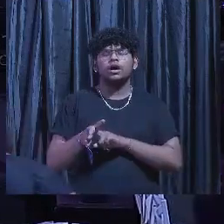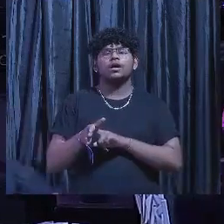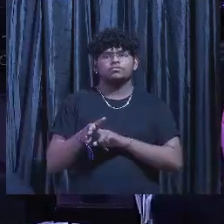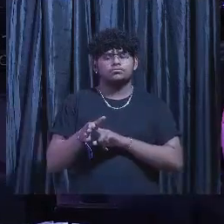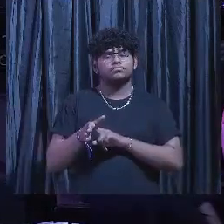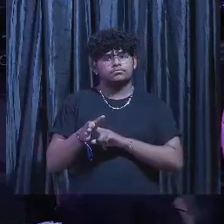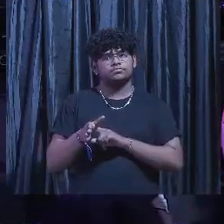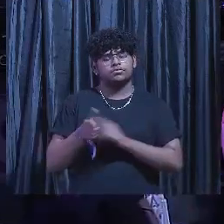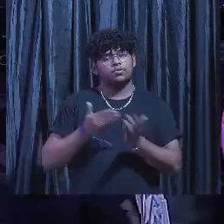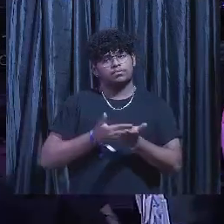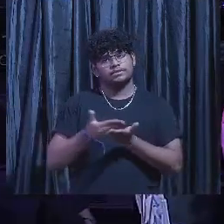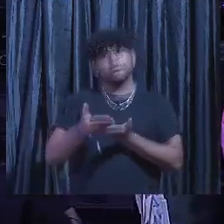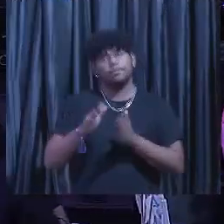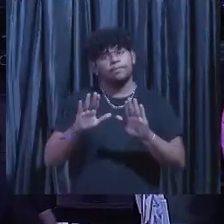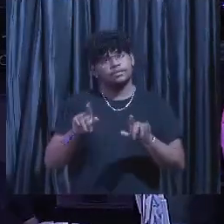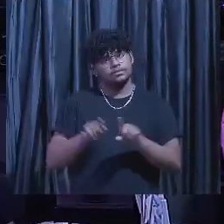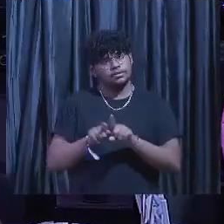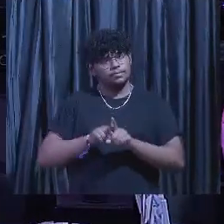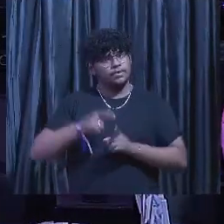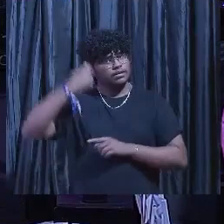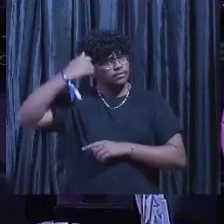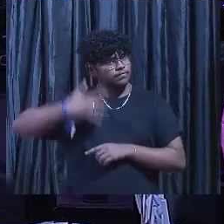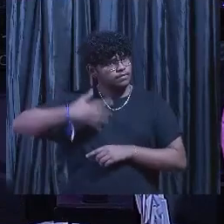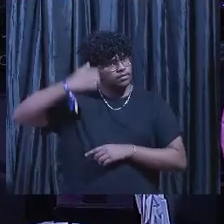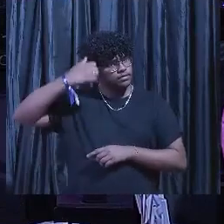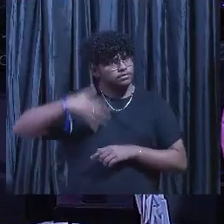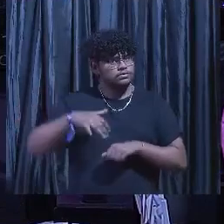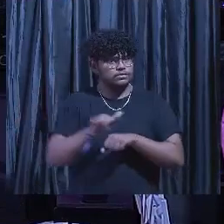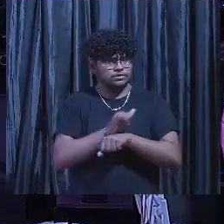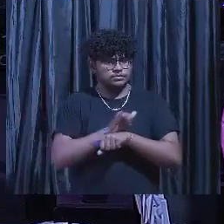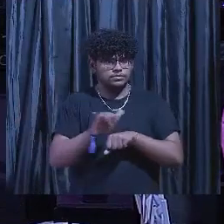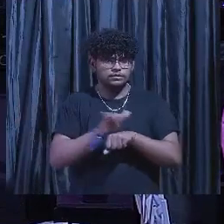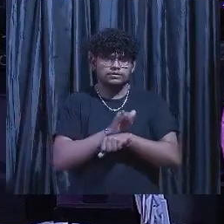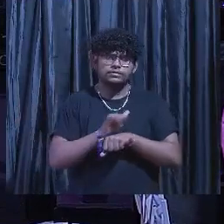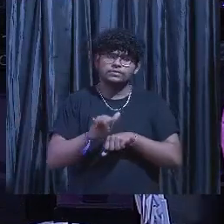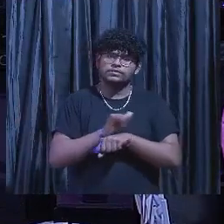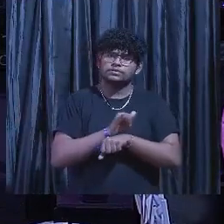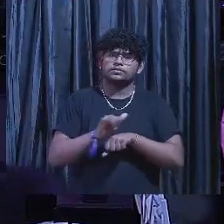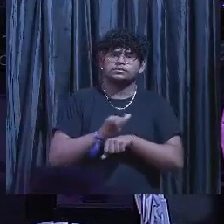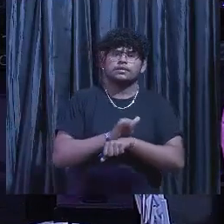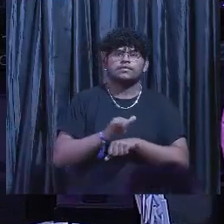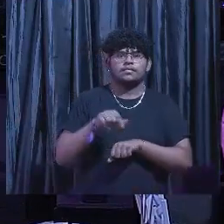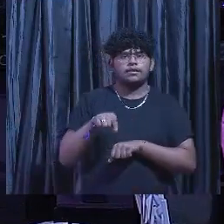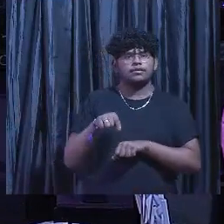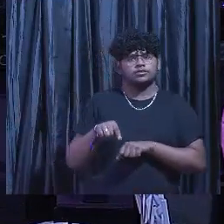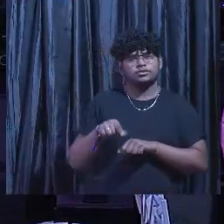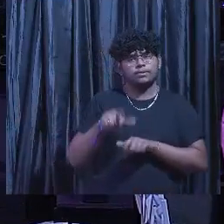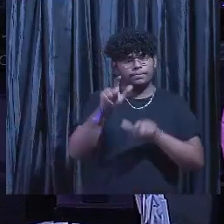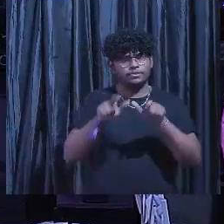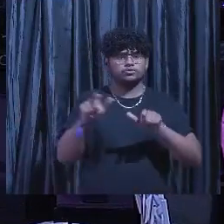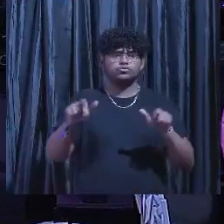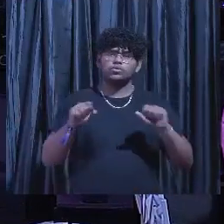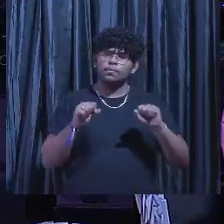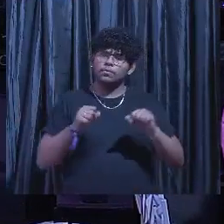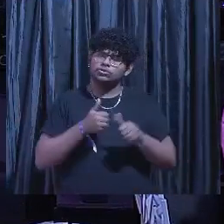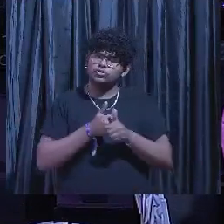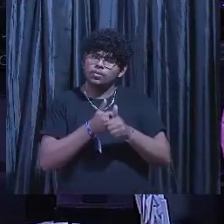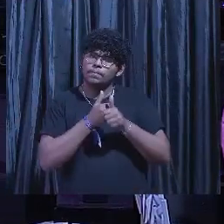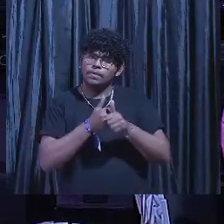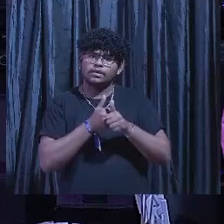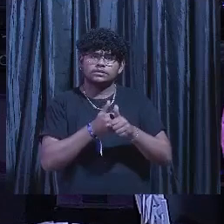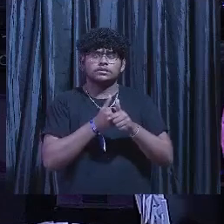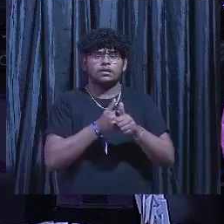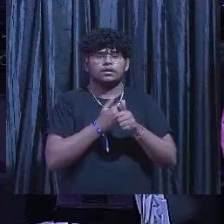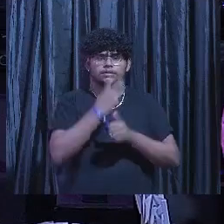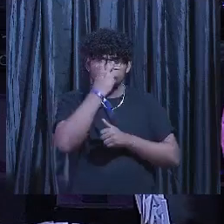também quero usar essa ferramenta de acessibilidade, que é a gente se autodescrever. Tem pessoas que podem estar acompanhando e que não